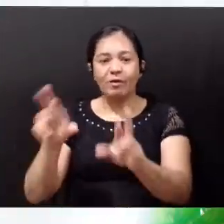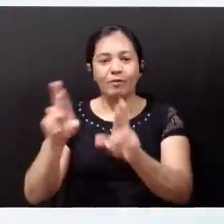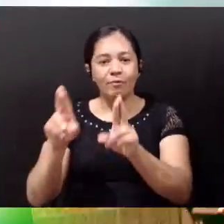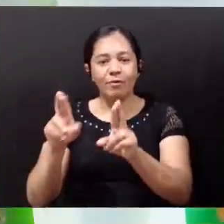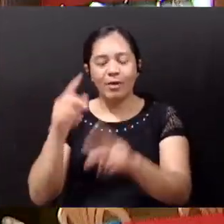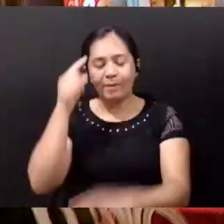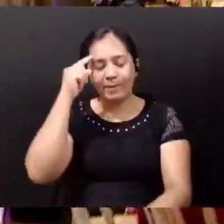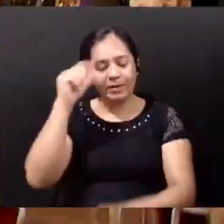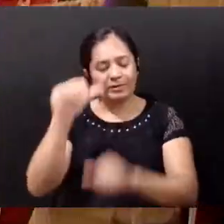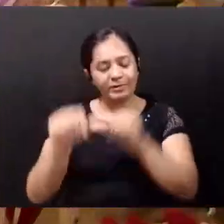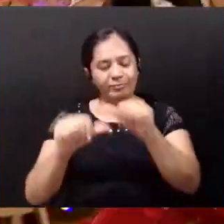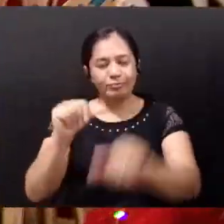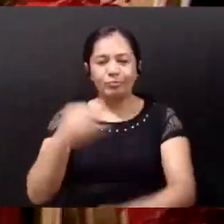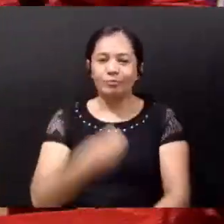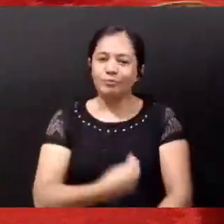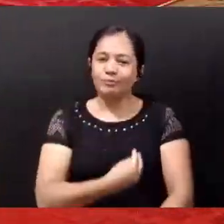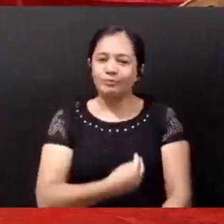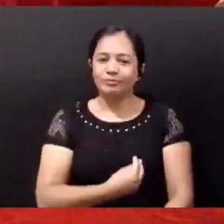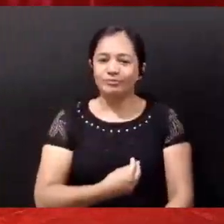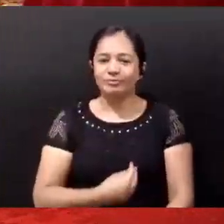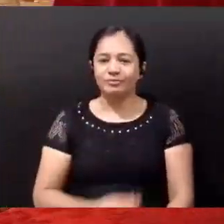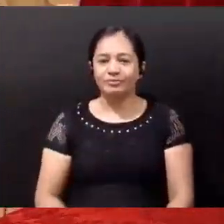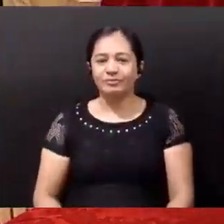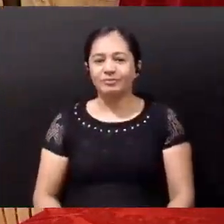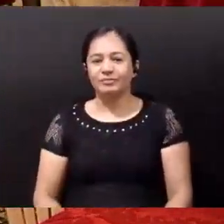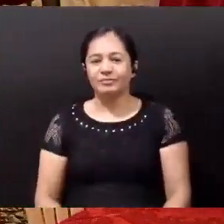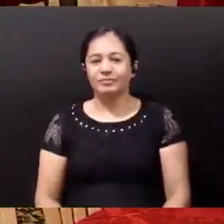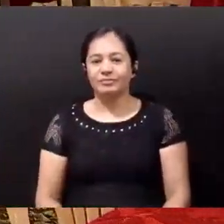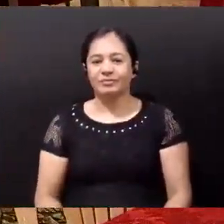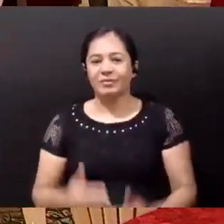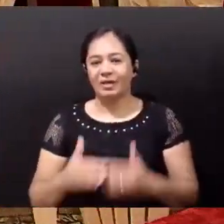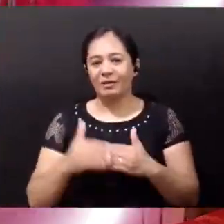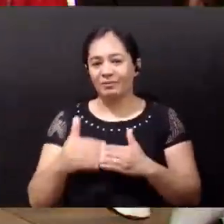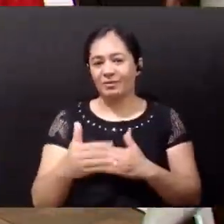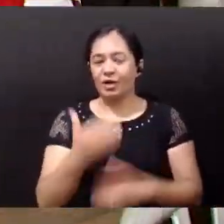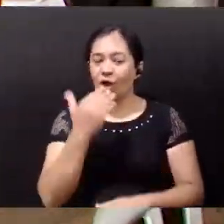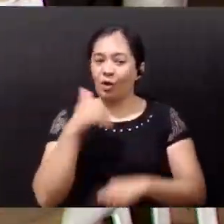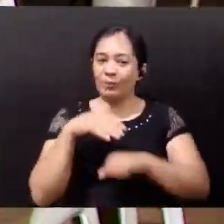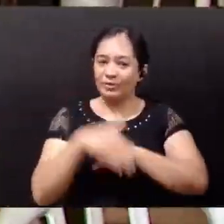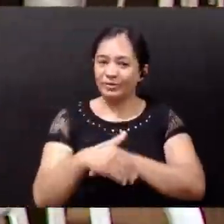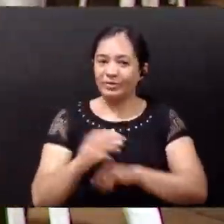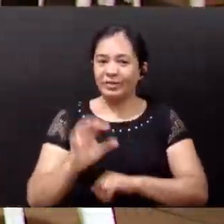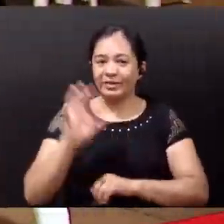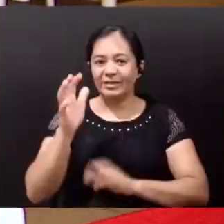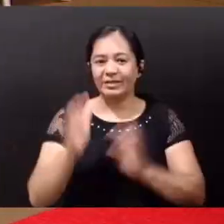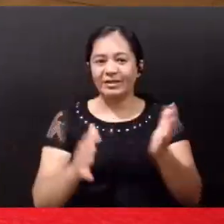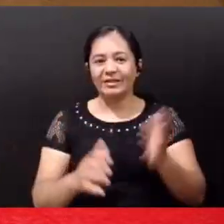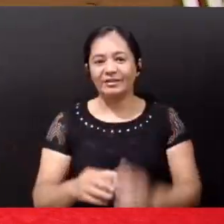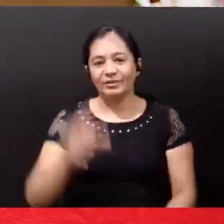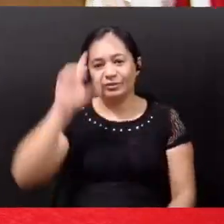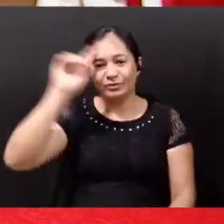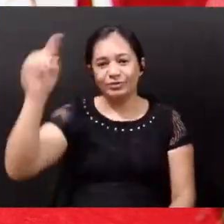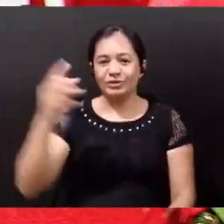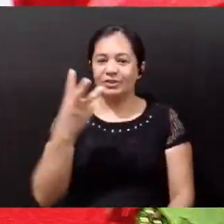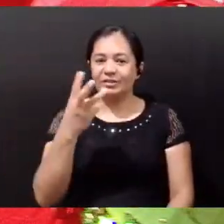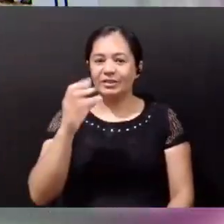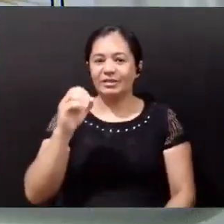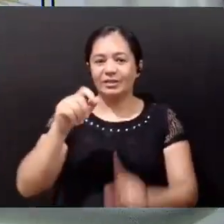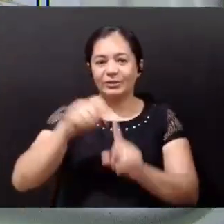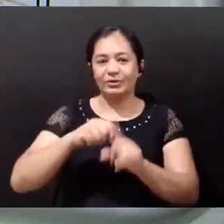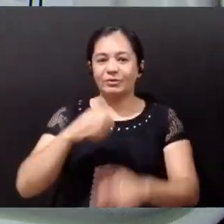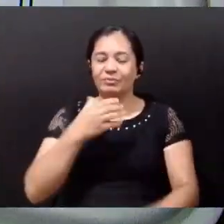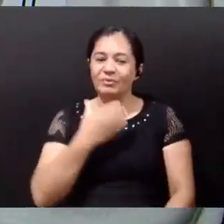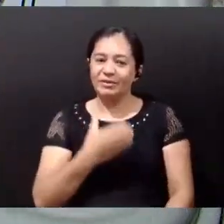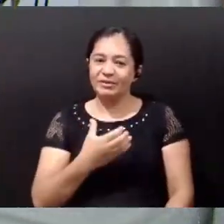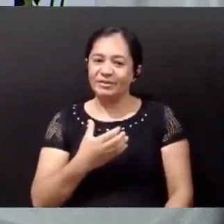vida. No próximo bloco, o jantar de Natal, que aconteceu na noite do dia 30 de novembro e que foi